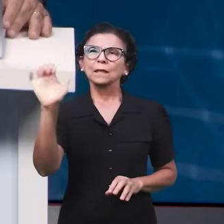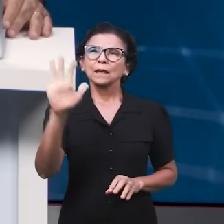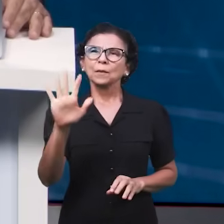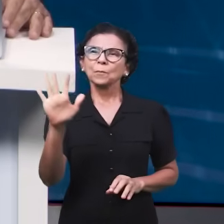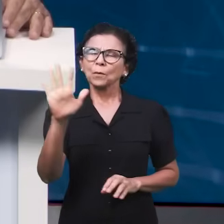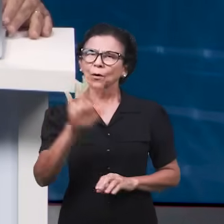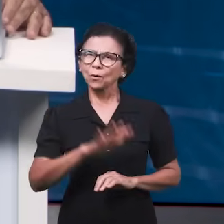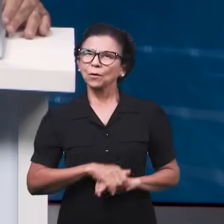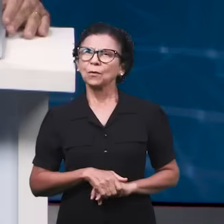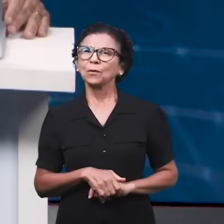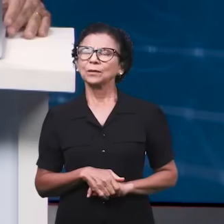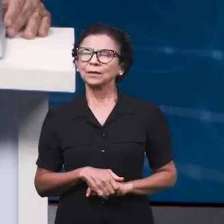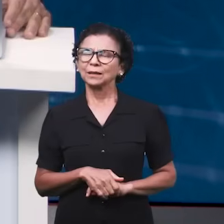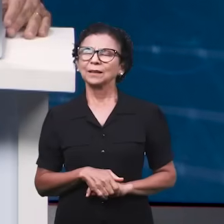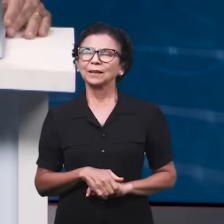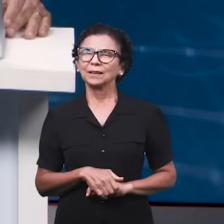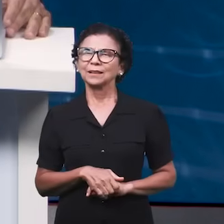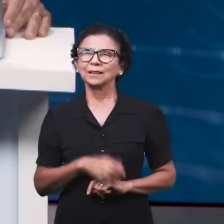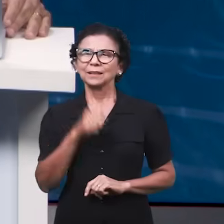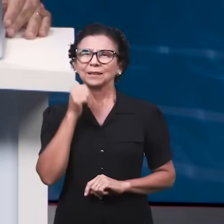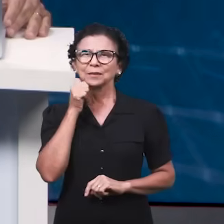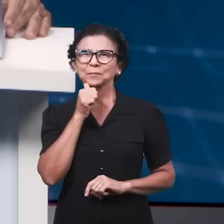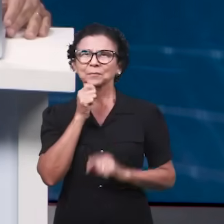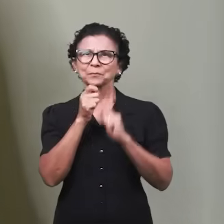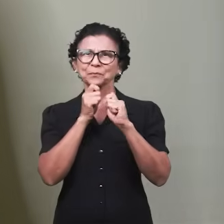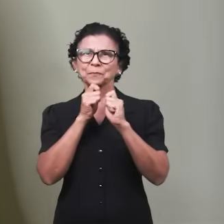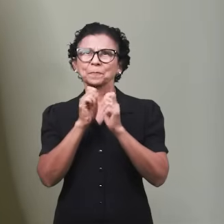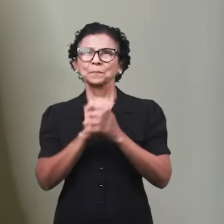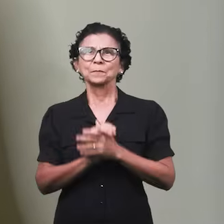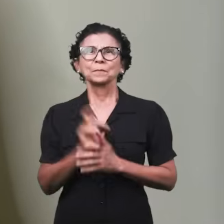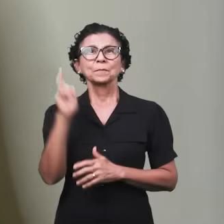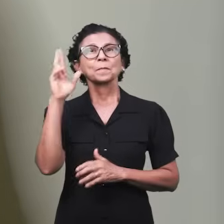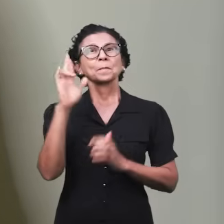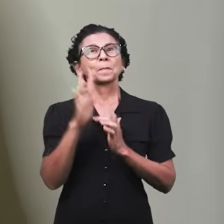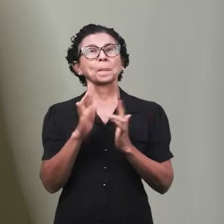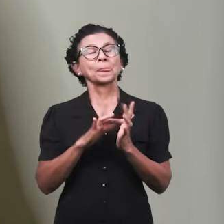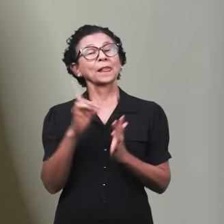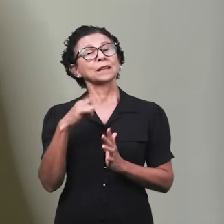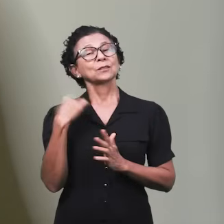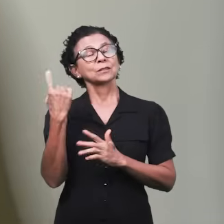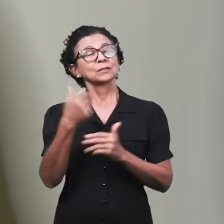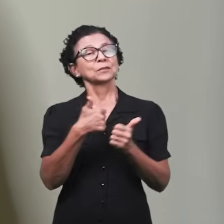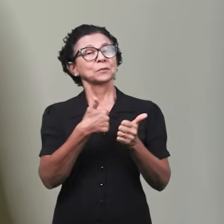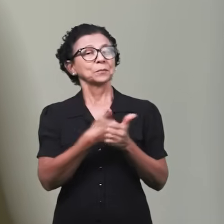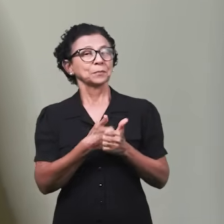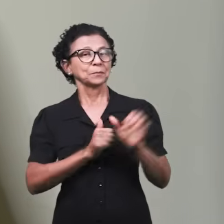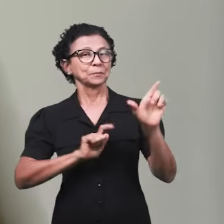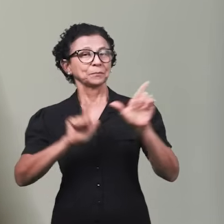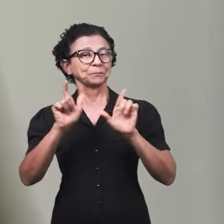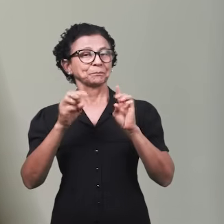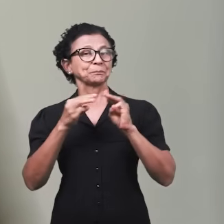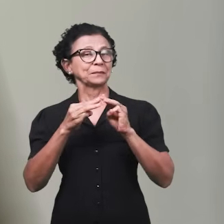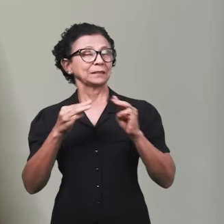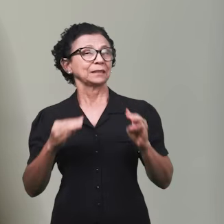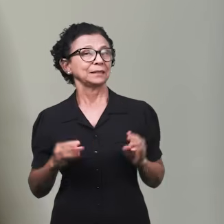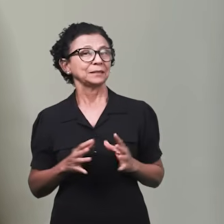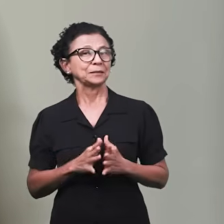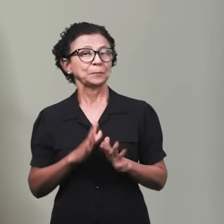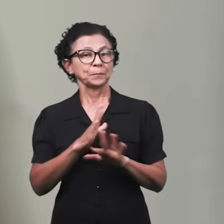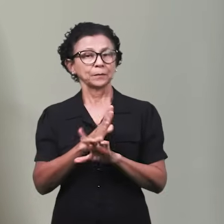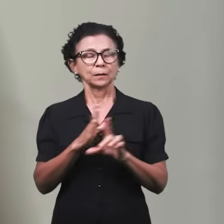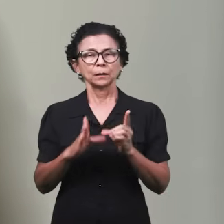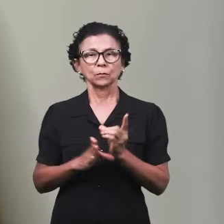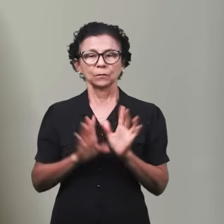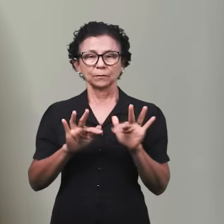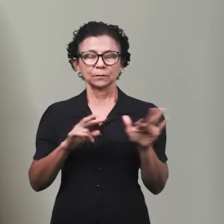correspondente Rebeca Ribeiro Barria. A paz do Senhor. A paz do Senhor Jesus a todos que nos acompanham pela TV Manaim. Os